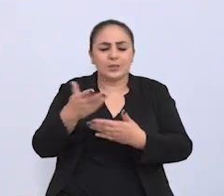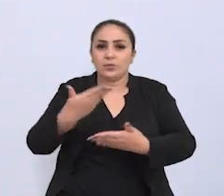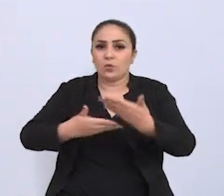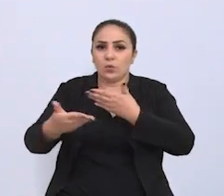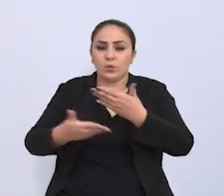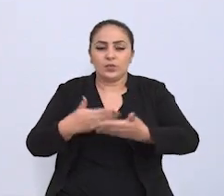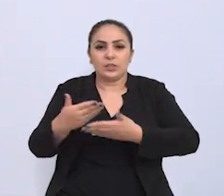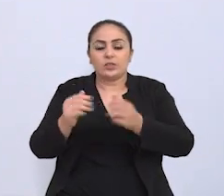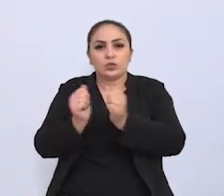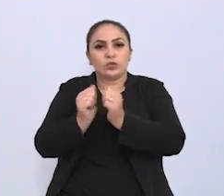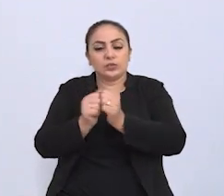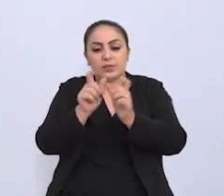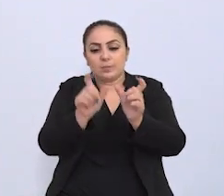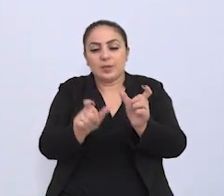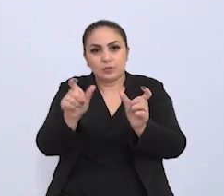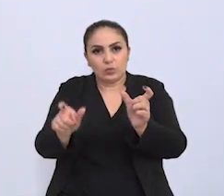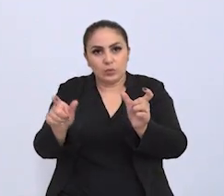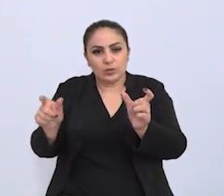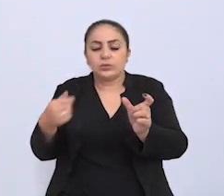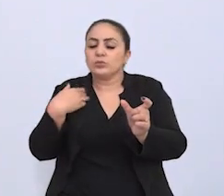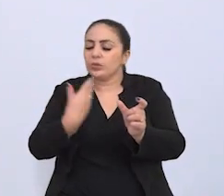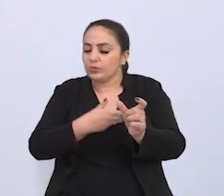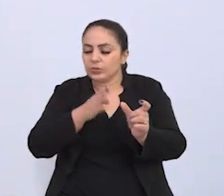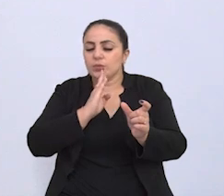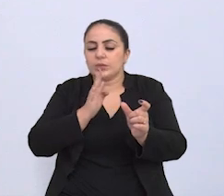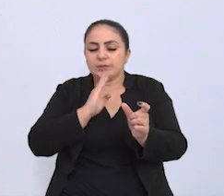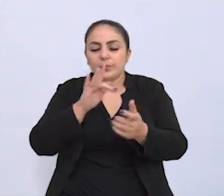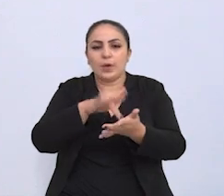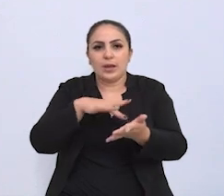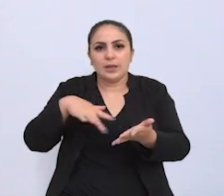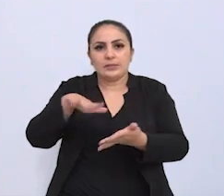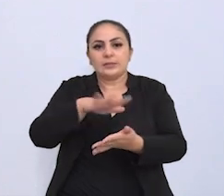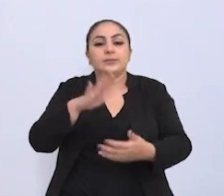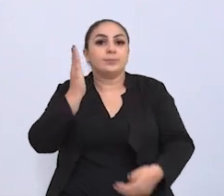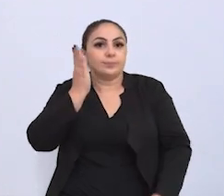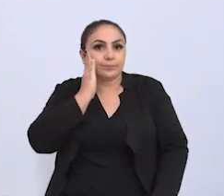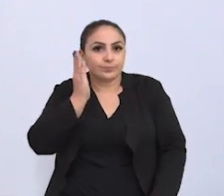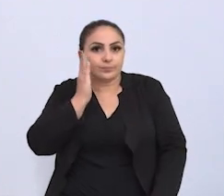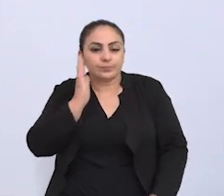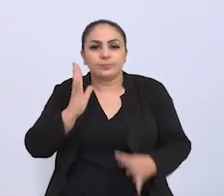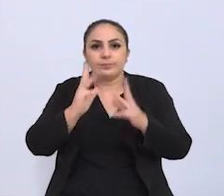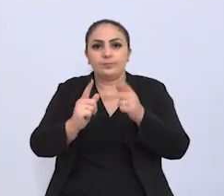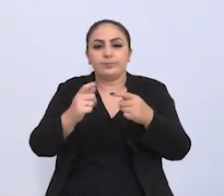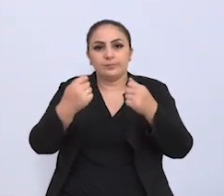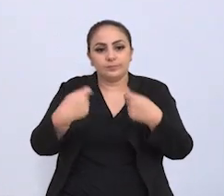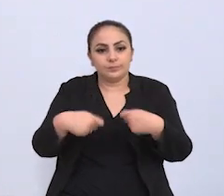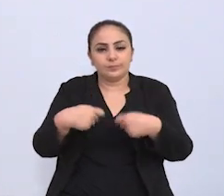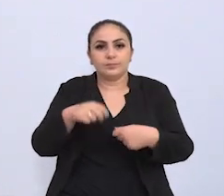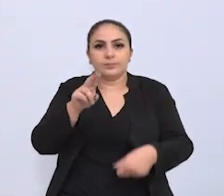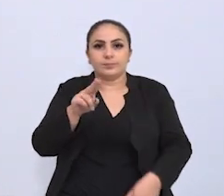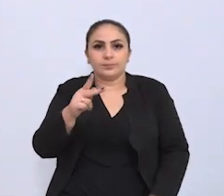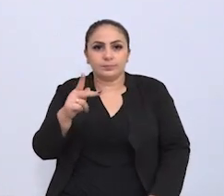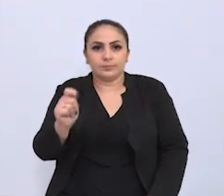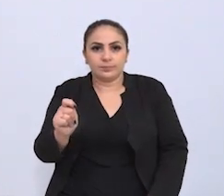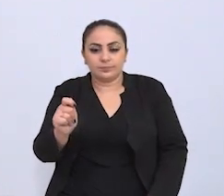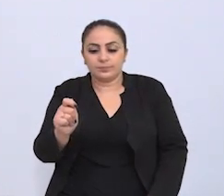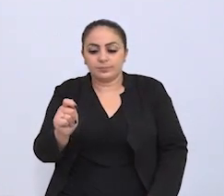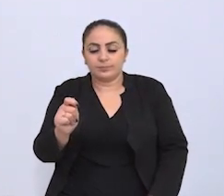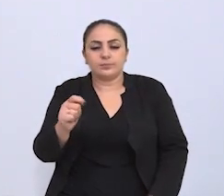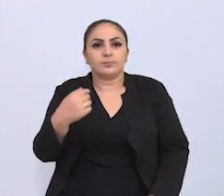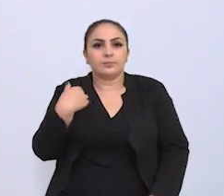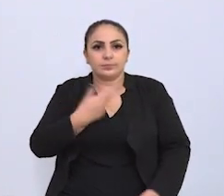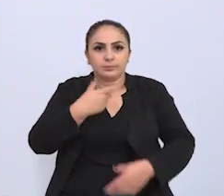envolvidos com os pacientes nós conhecemos a realidade sabemos que há necessidade de uma UPA